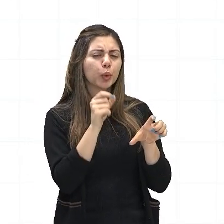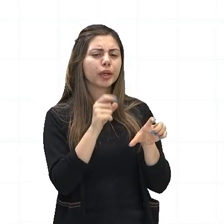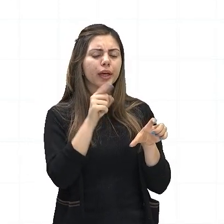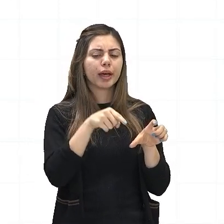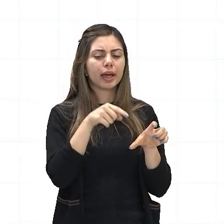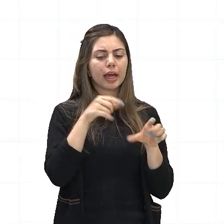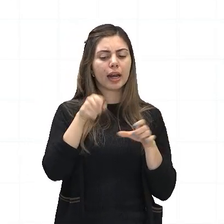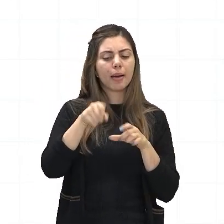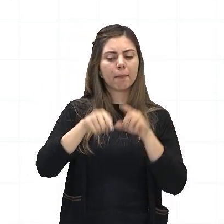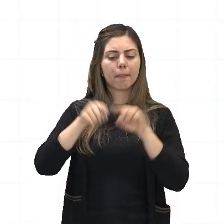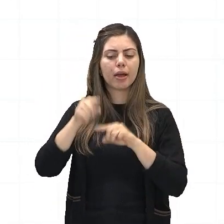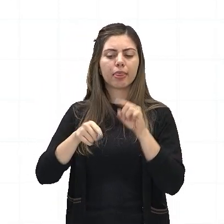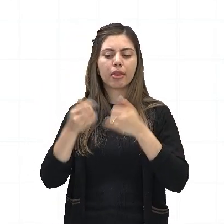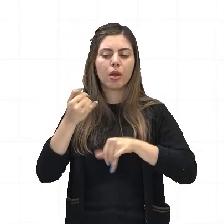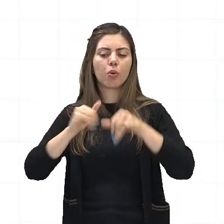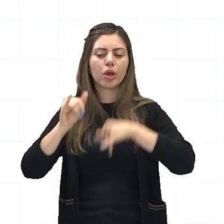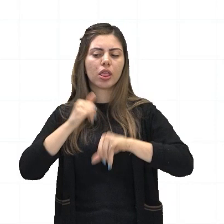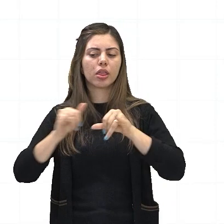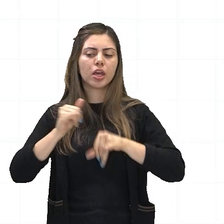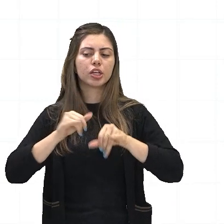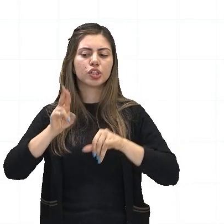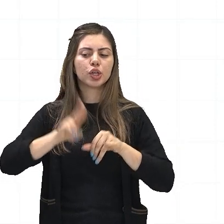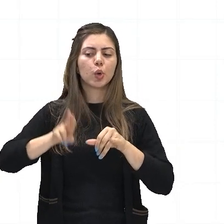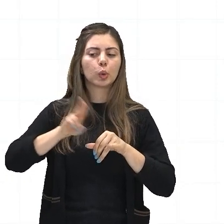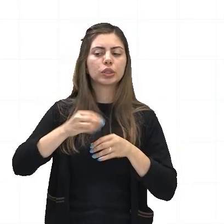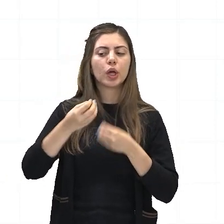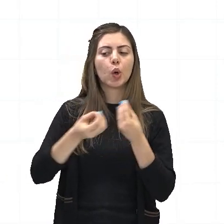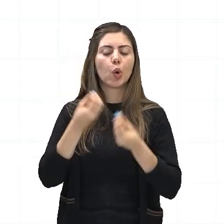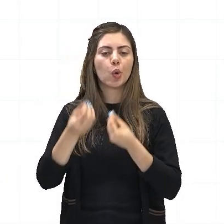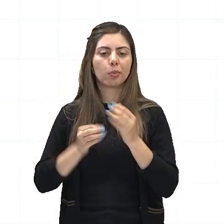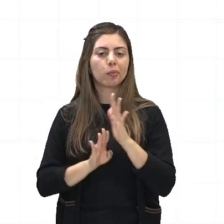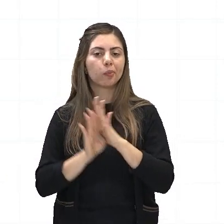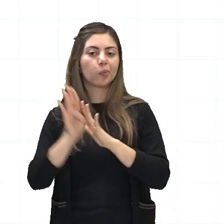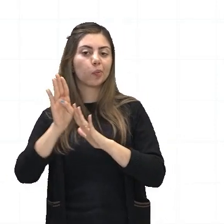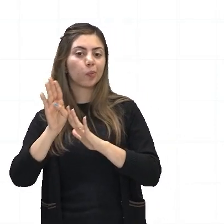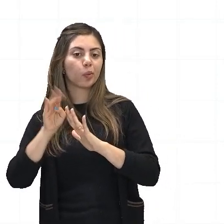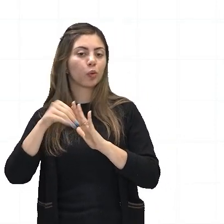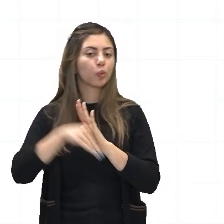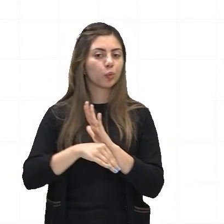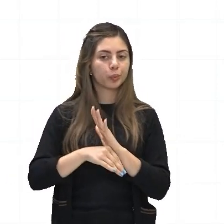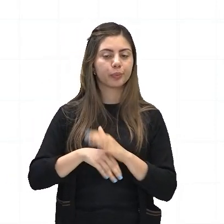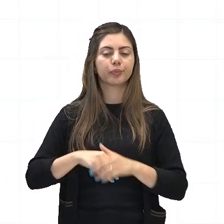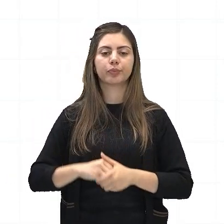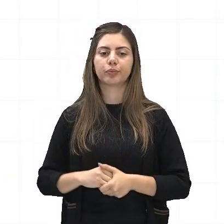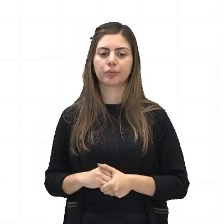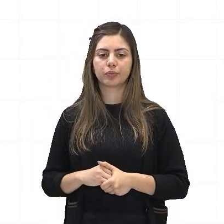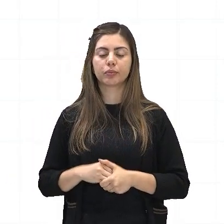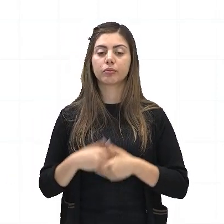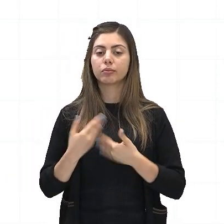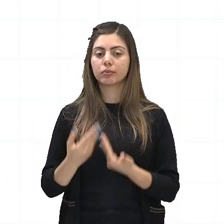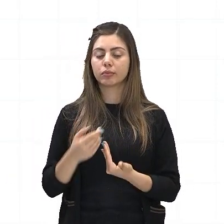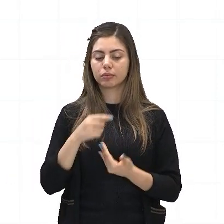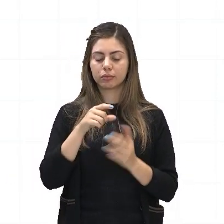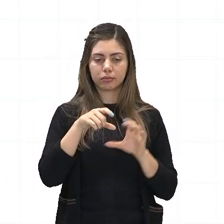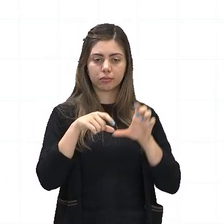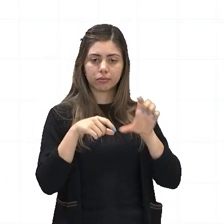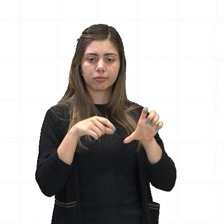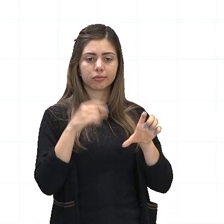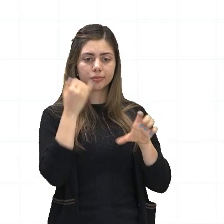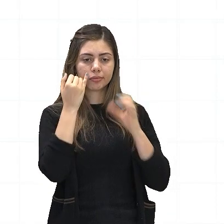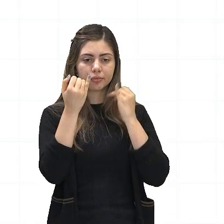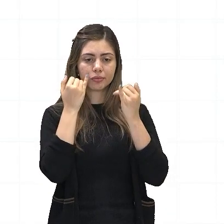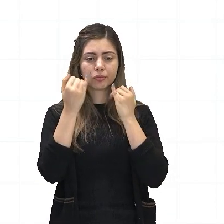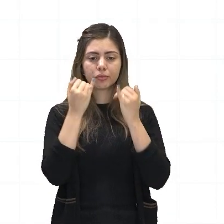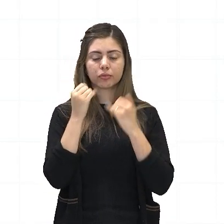desempenho energético dos equipamentos, veículos leves e também edificações. As informações que ela contém, quando